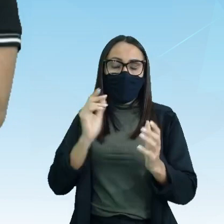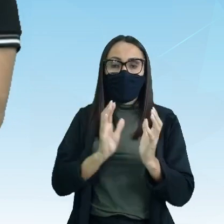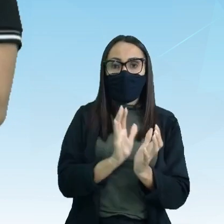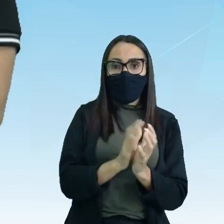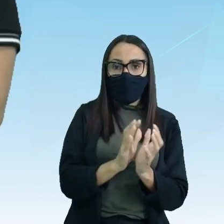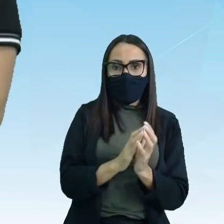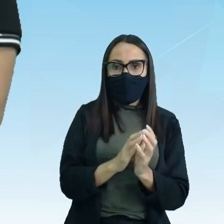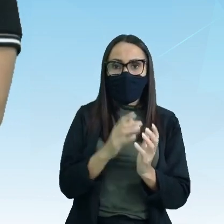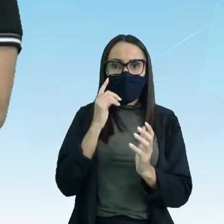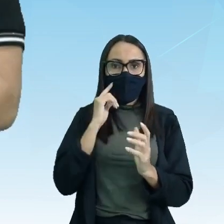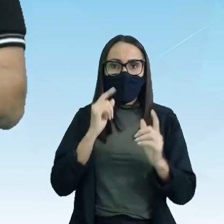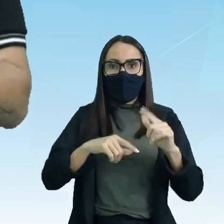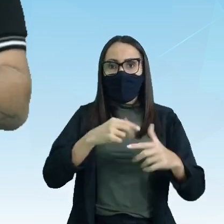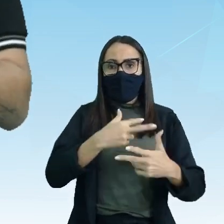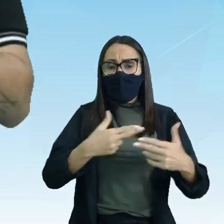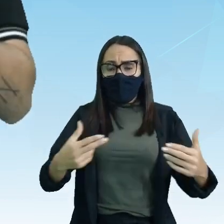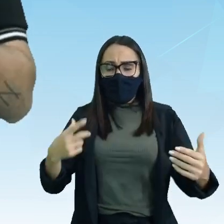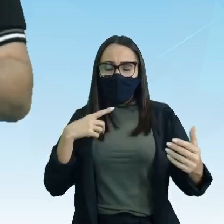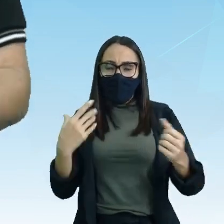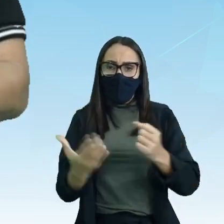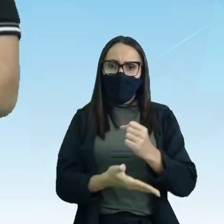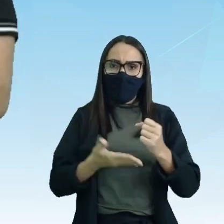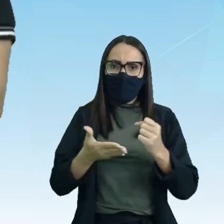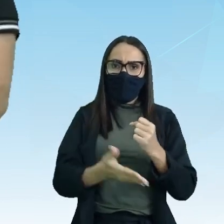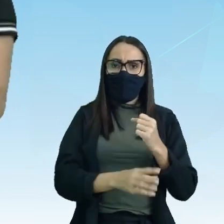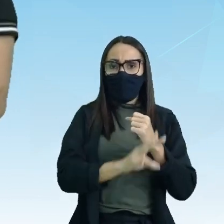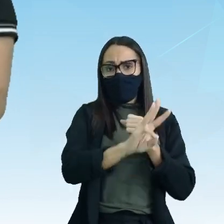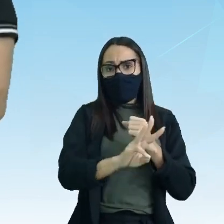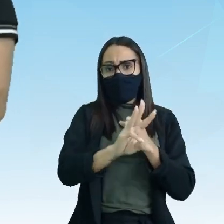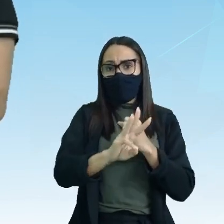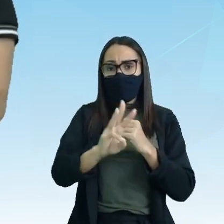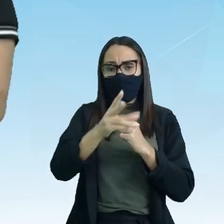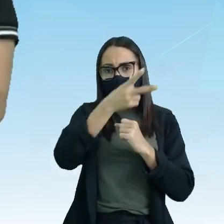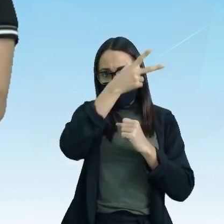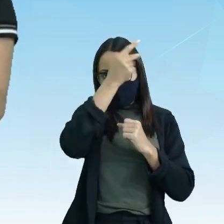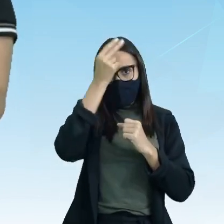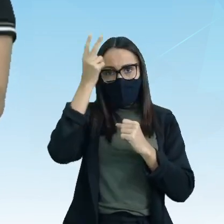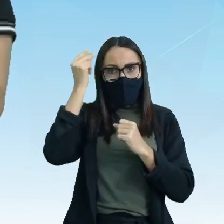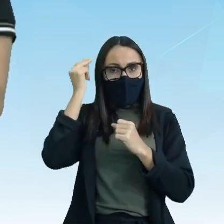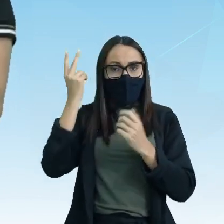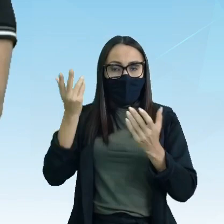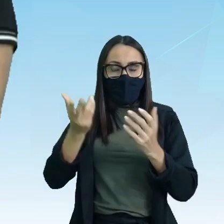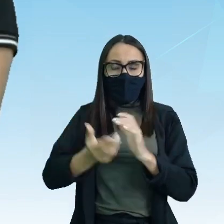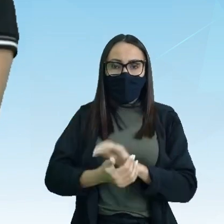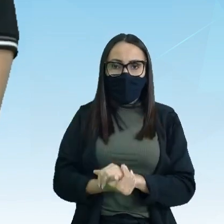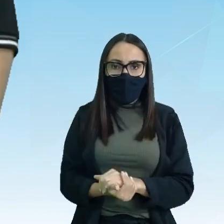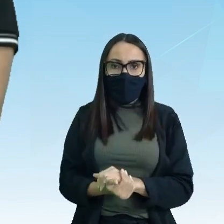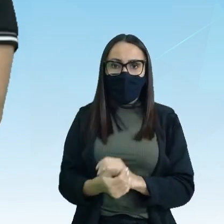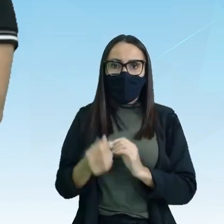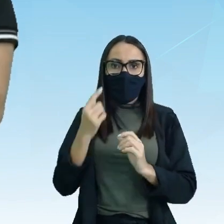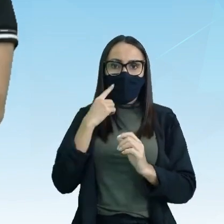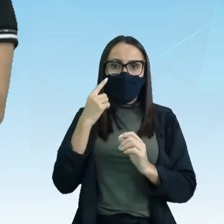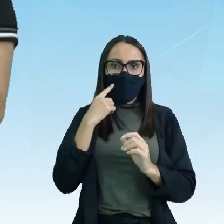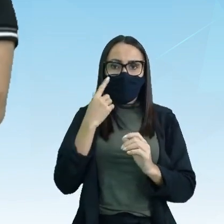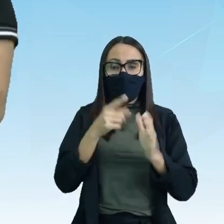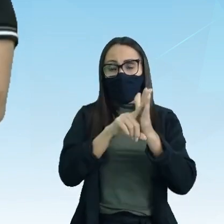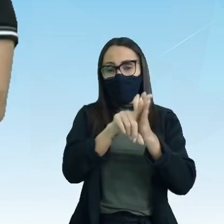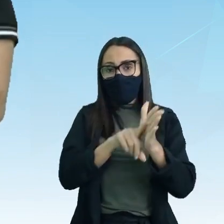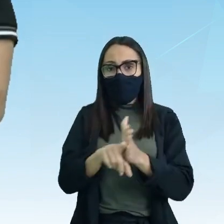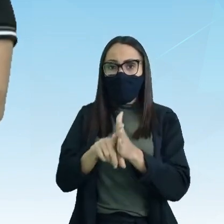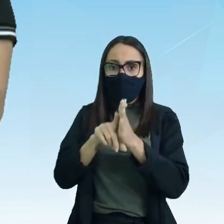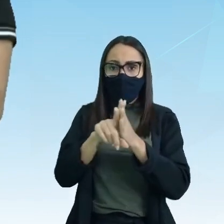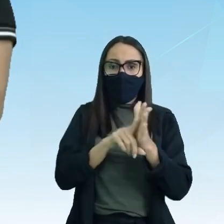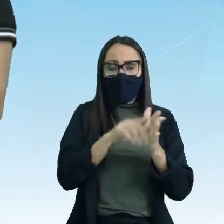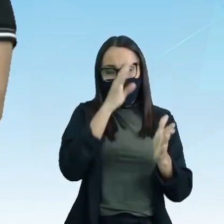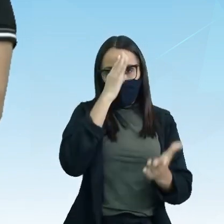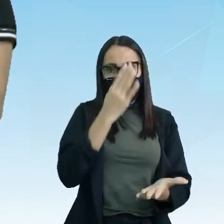hoje foi todo baseado no site da prefeitura da cidade do Recife. Então, no caso, são fontes, claro, confiáveis. E é